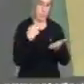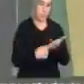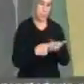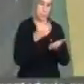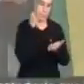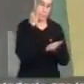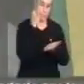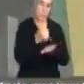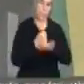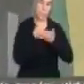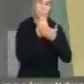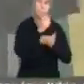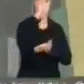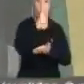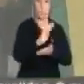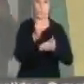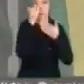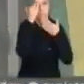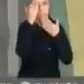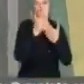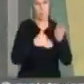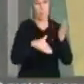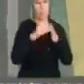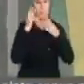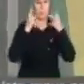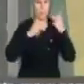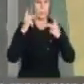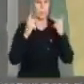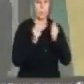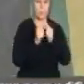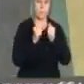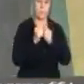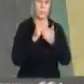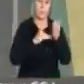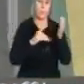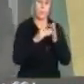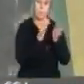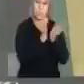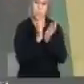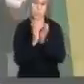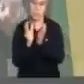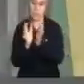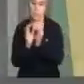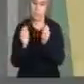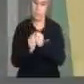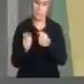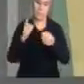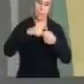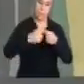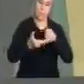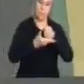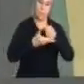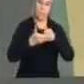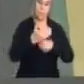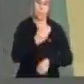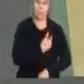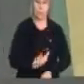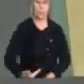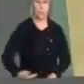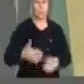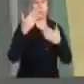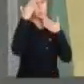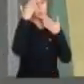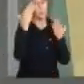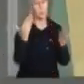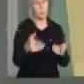futuro do Brasil. Agradecer a todos os parlamentares de todos os partidos que compõem a base do governo. Agradecer